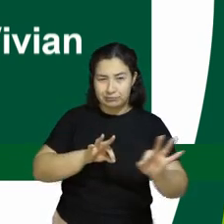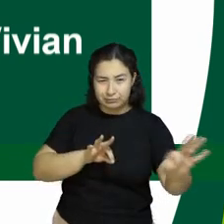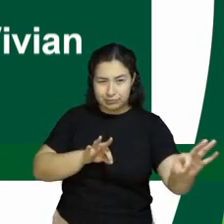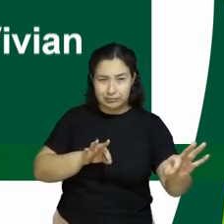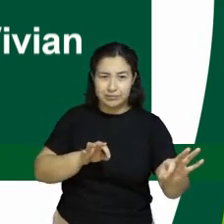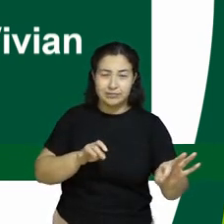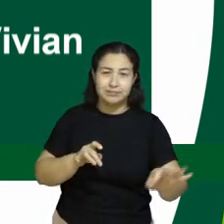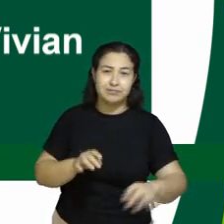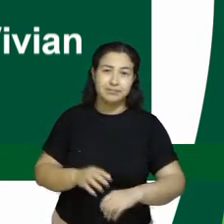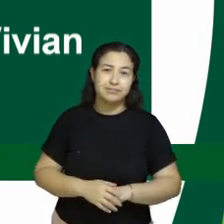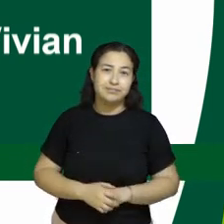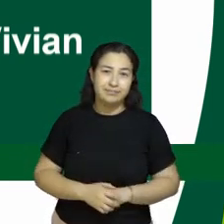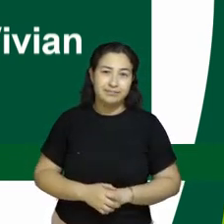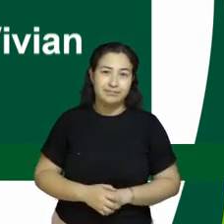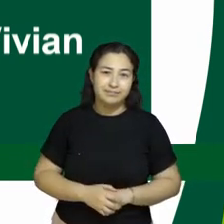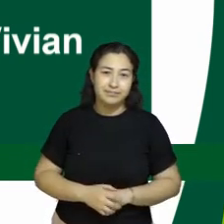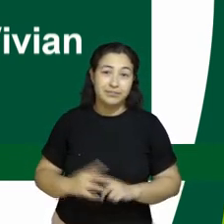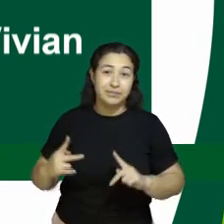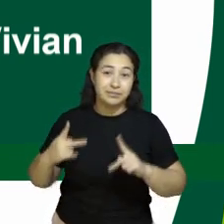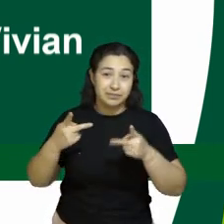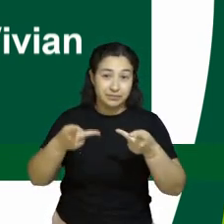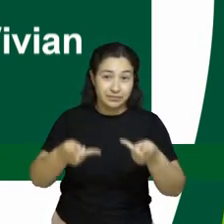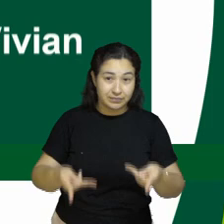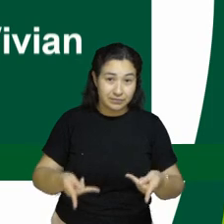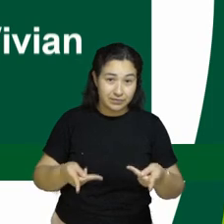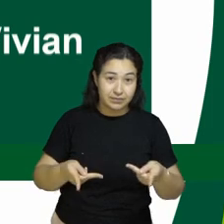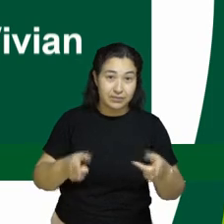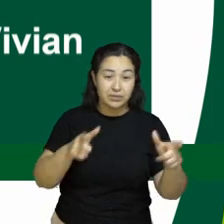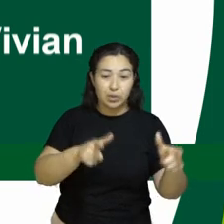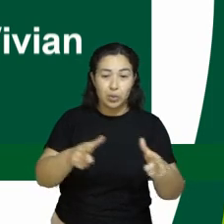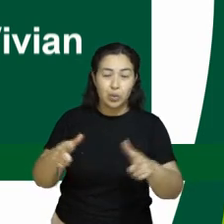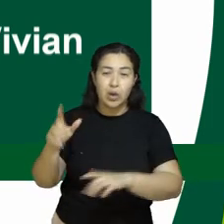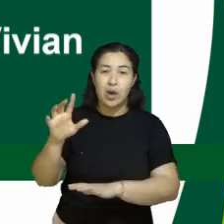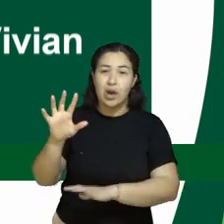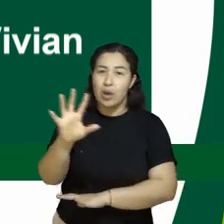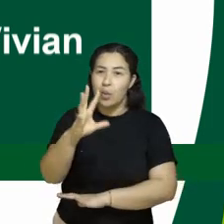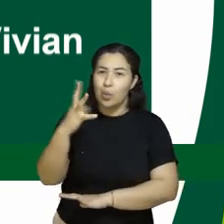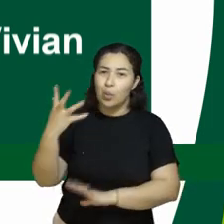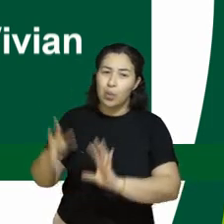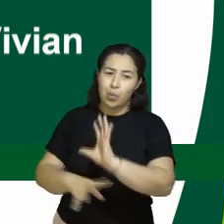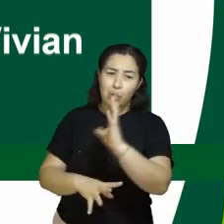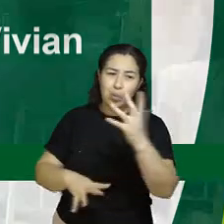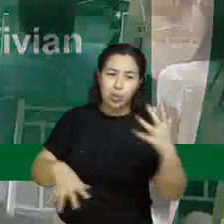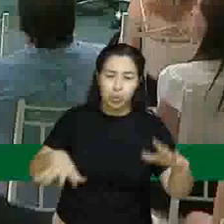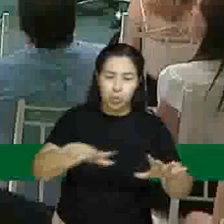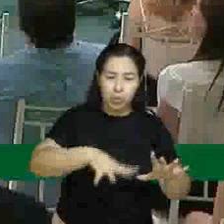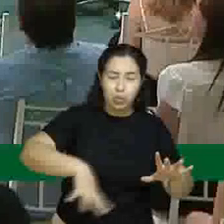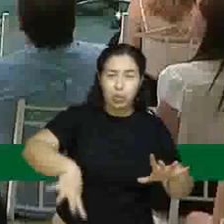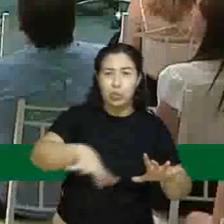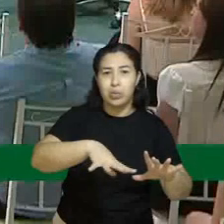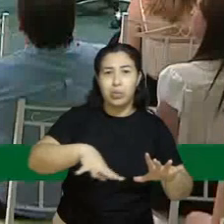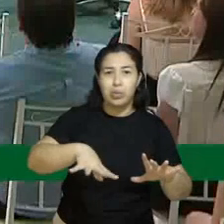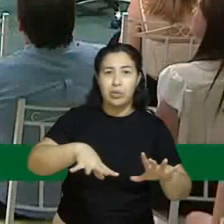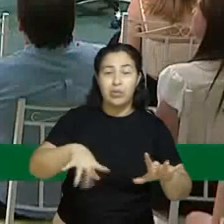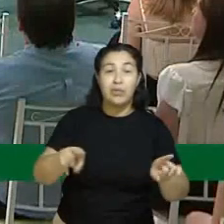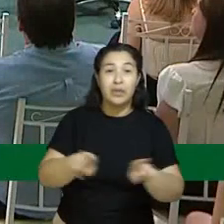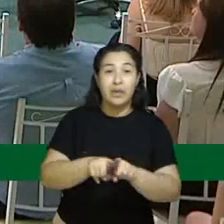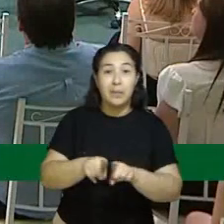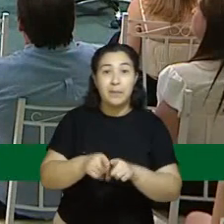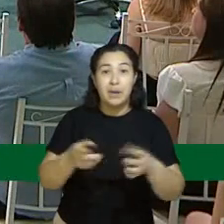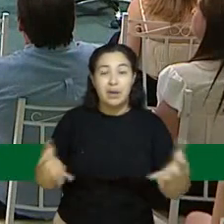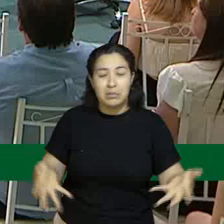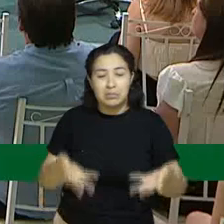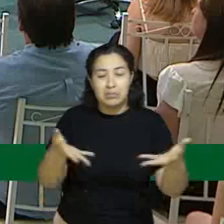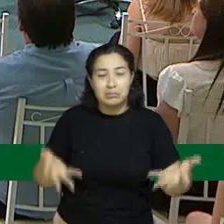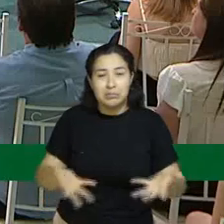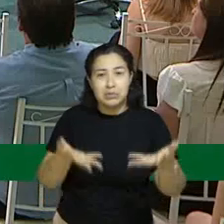premia a visitação às grandes reservas florestais e o enriquecimento da rede empreendedora